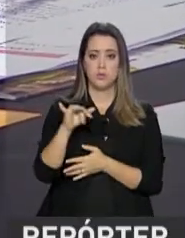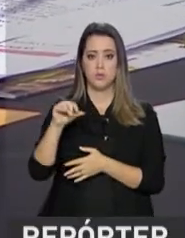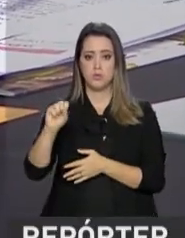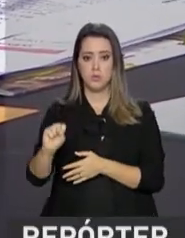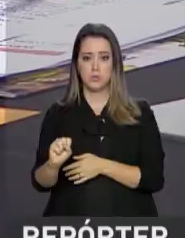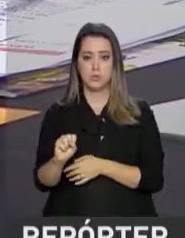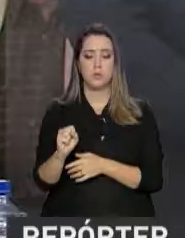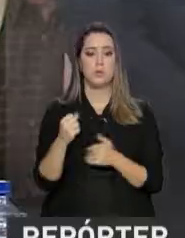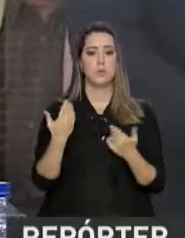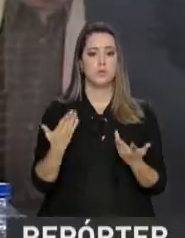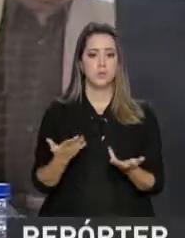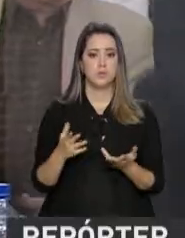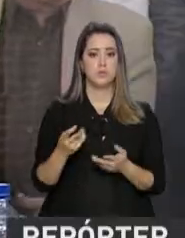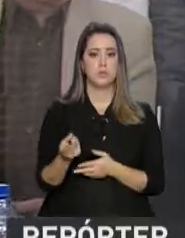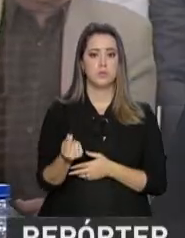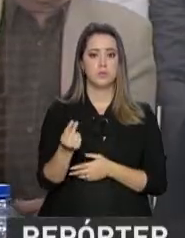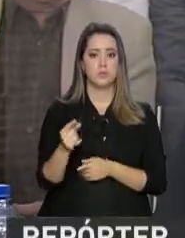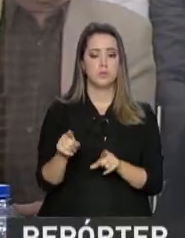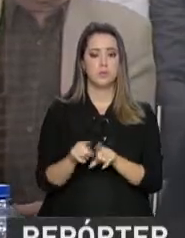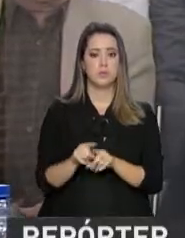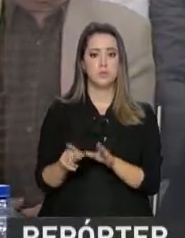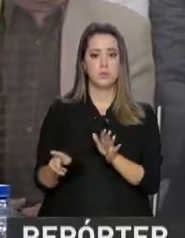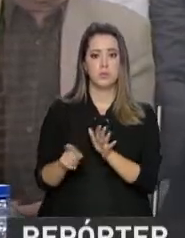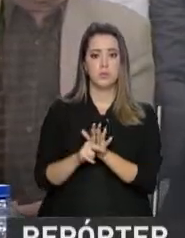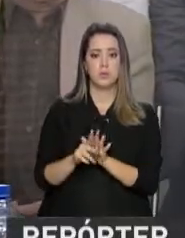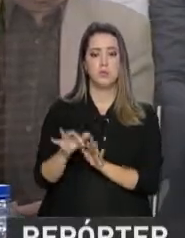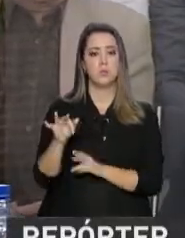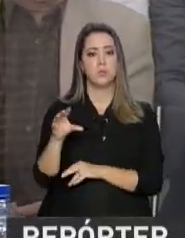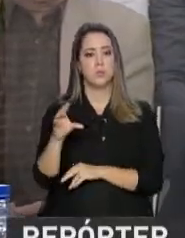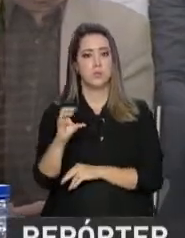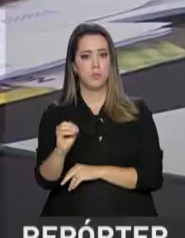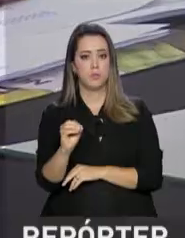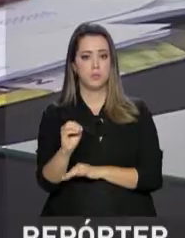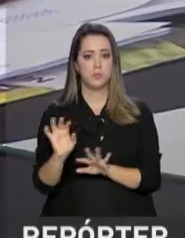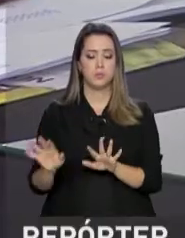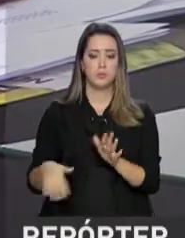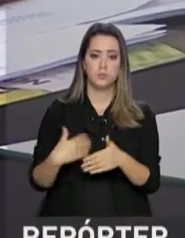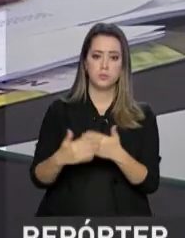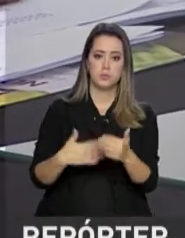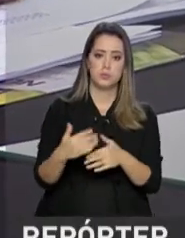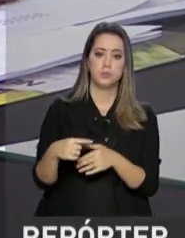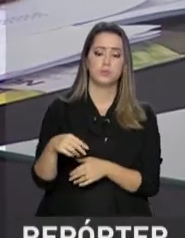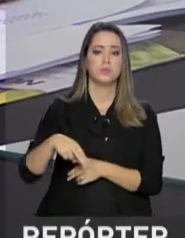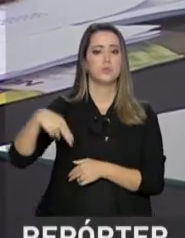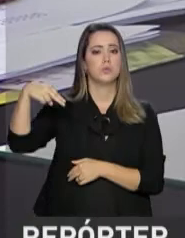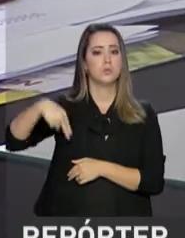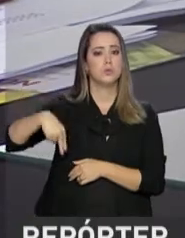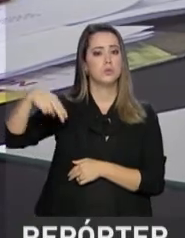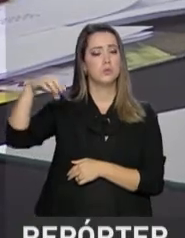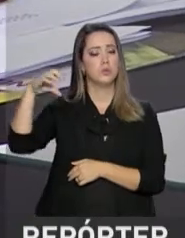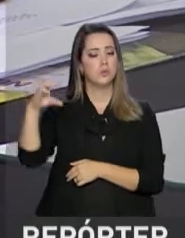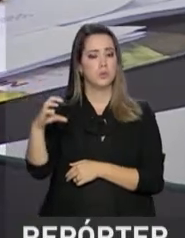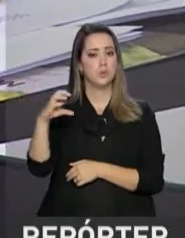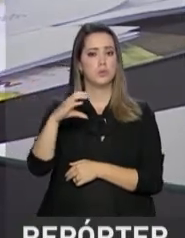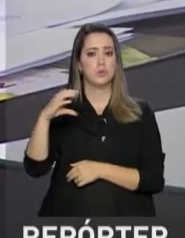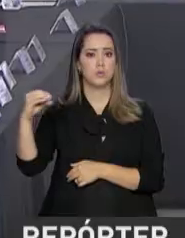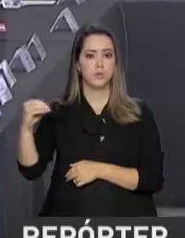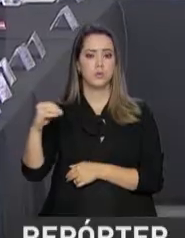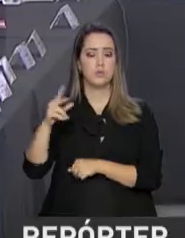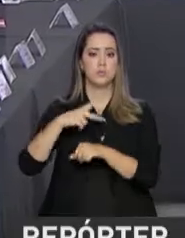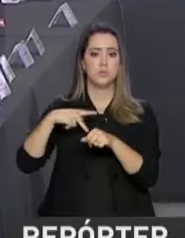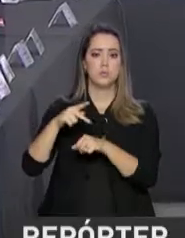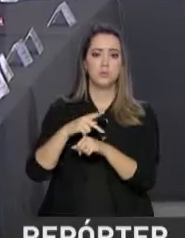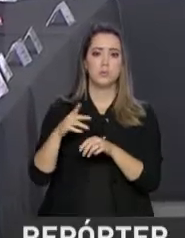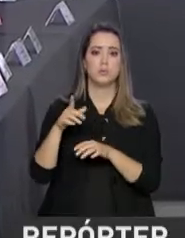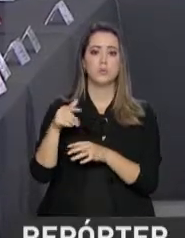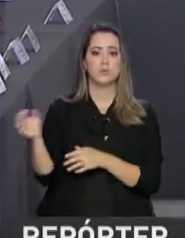novo fies com recursos dos fundos constitucionais e de desenvolvimento do norte e nordeste e centro oeste do país